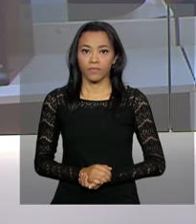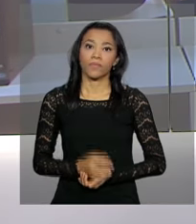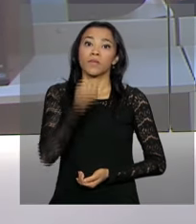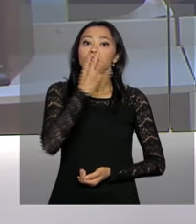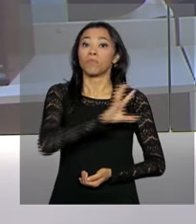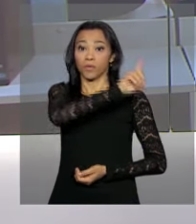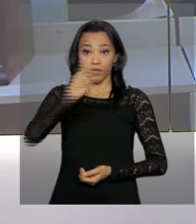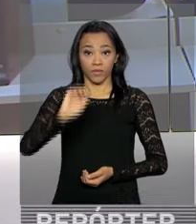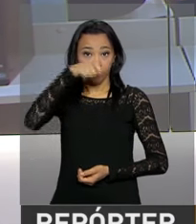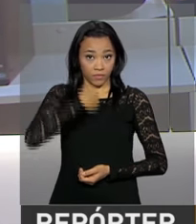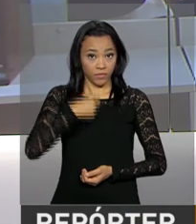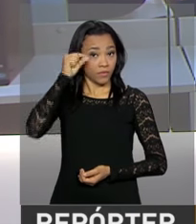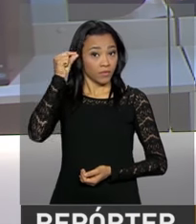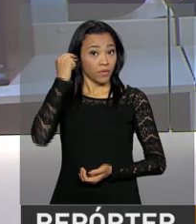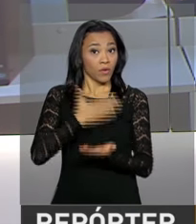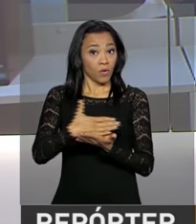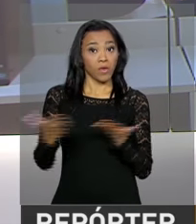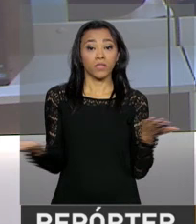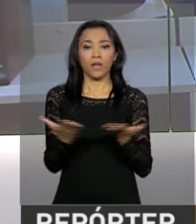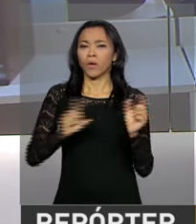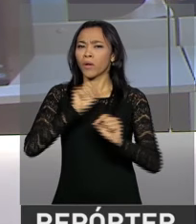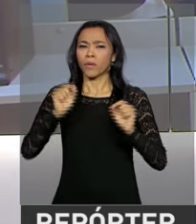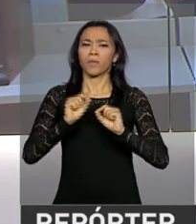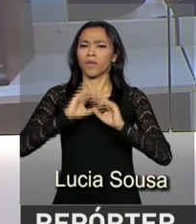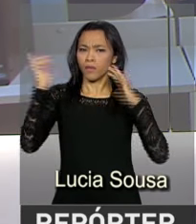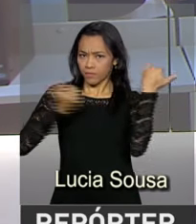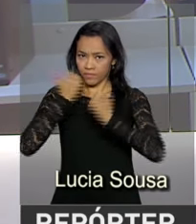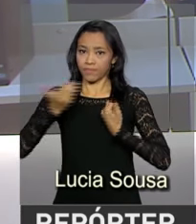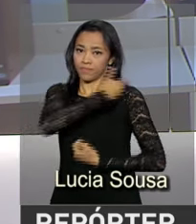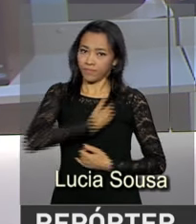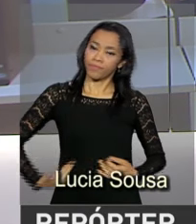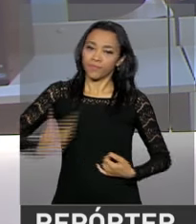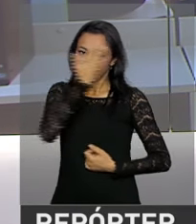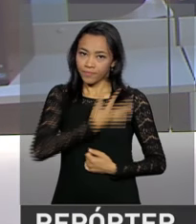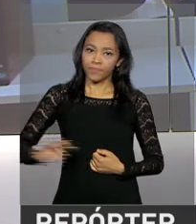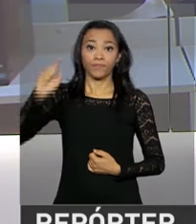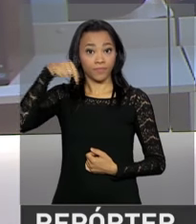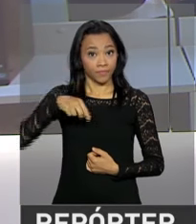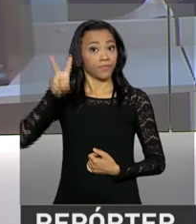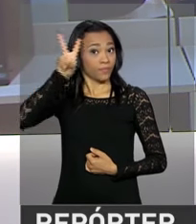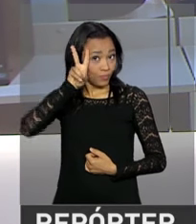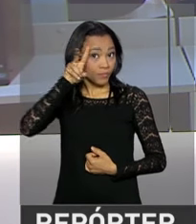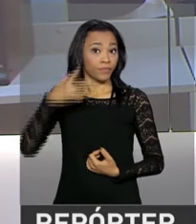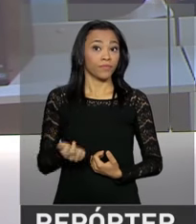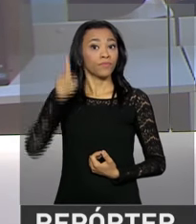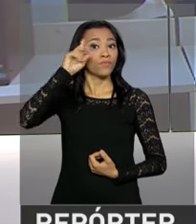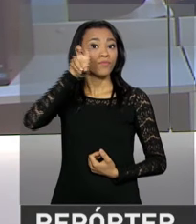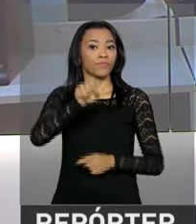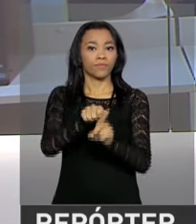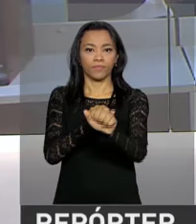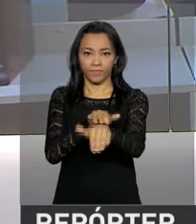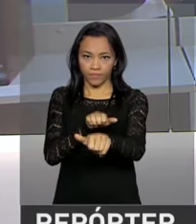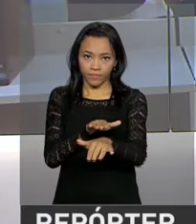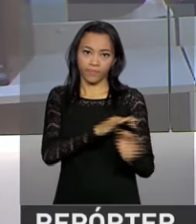Olá, bom dia. Eu sou Renata Corsini e começa agora o Repórter NBR com as notícias do governo federal desta segunda-feira,